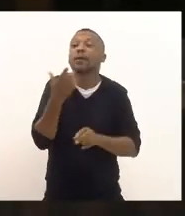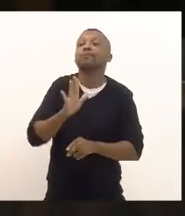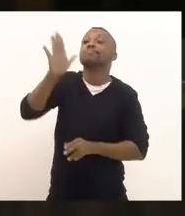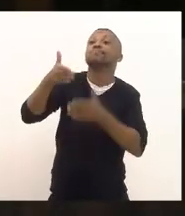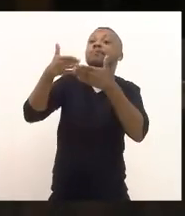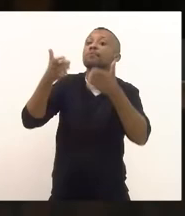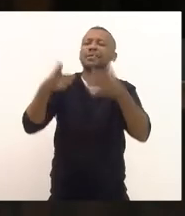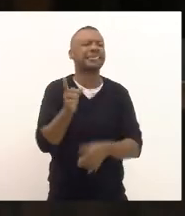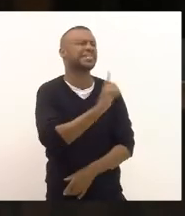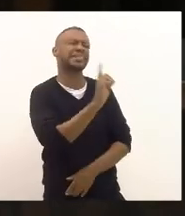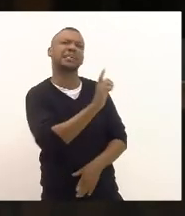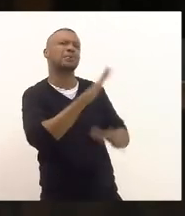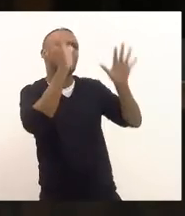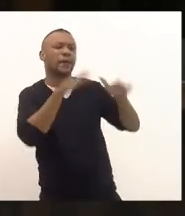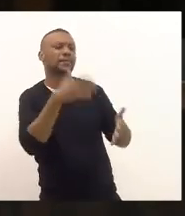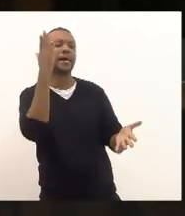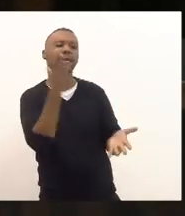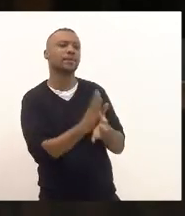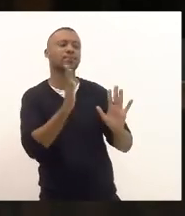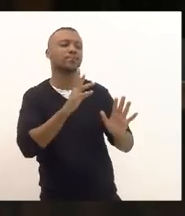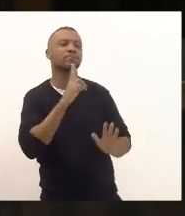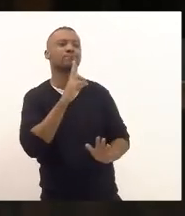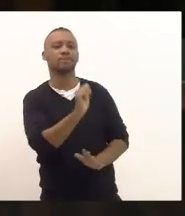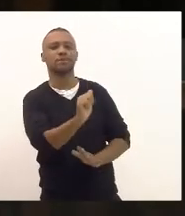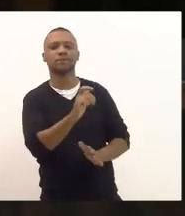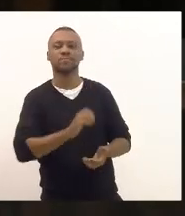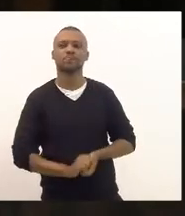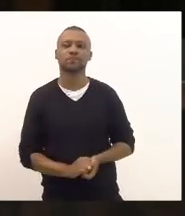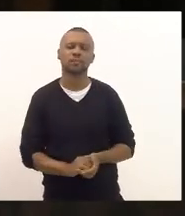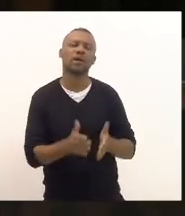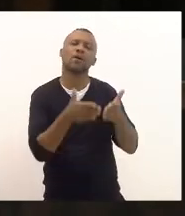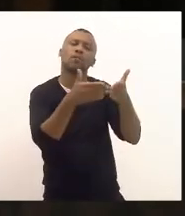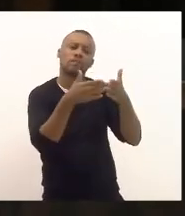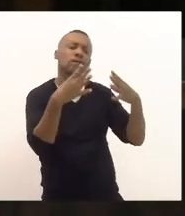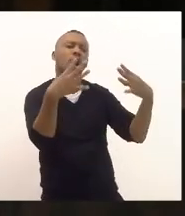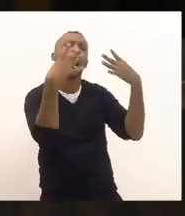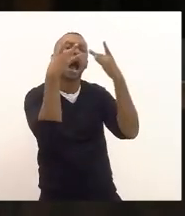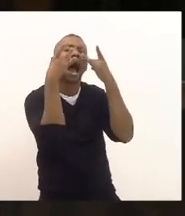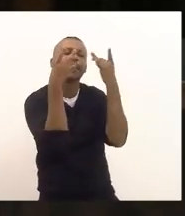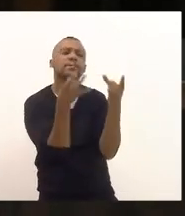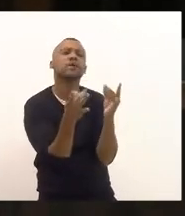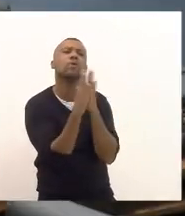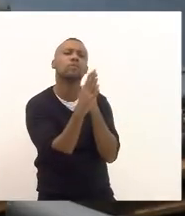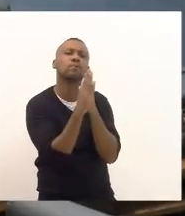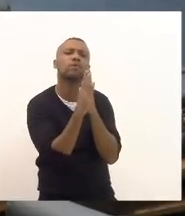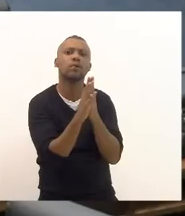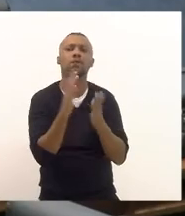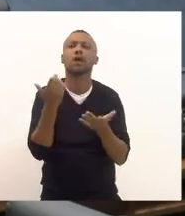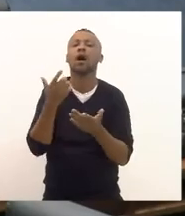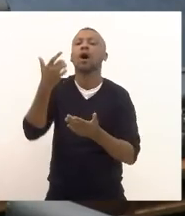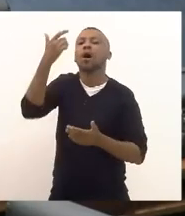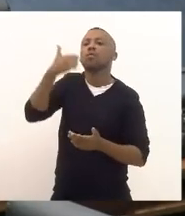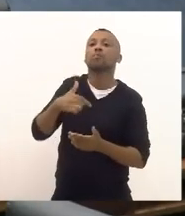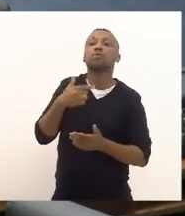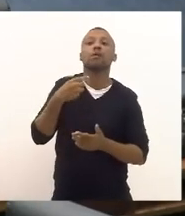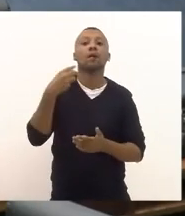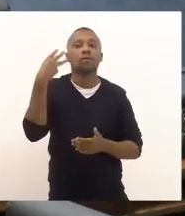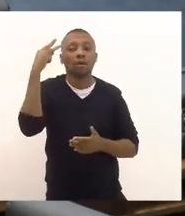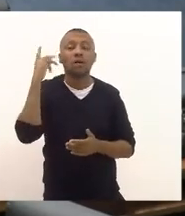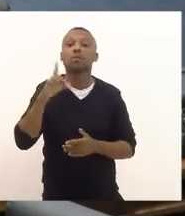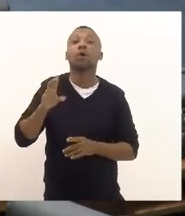não não vamos Rodrigo por favor dada atenção ao seu máximo Seu Márcio